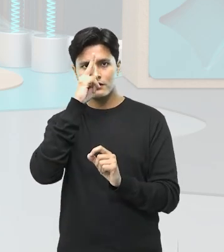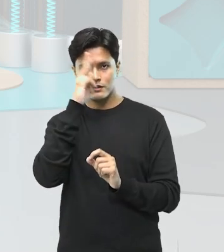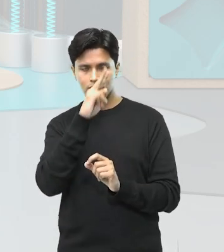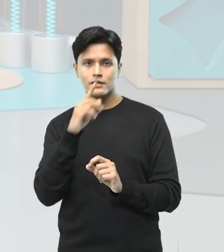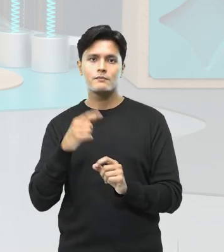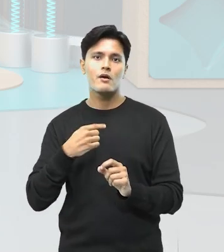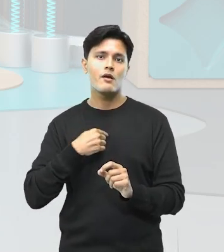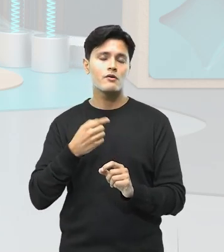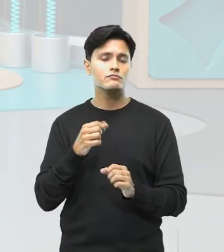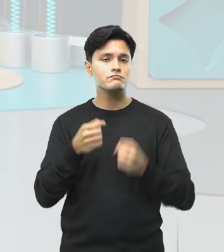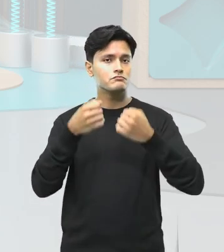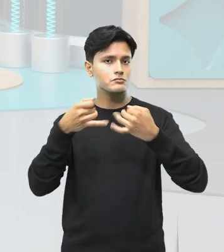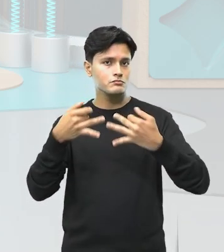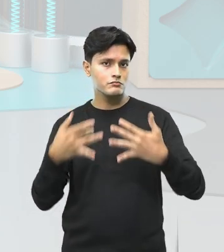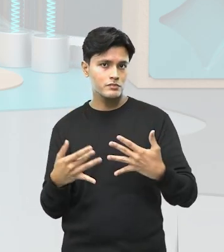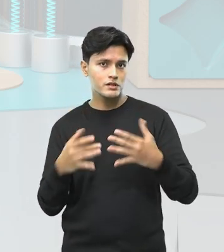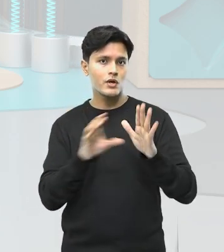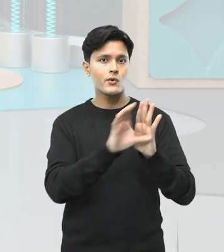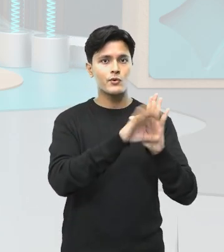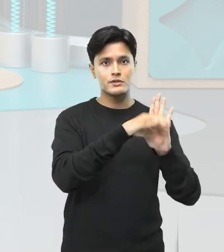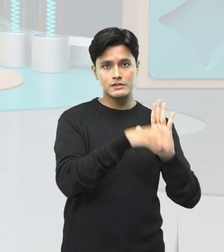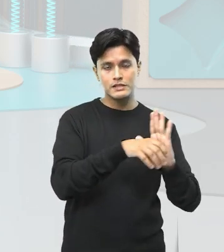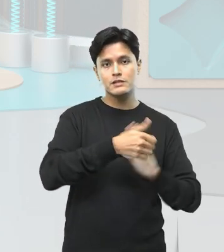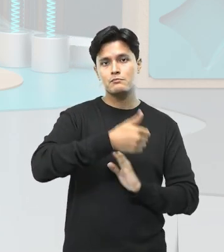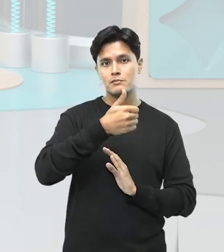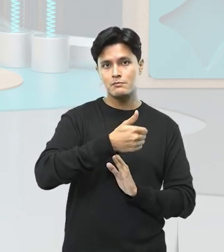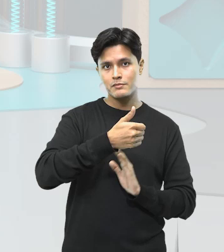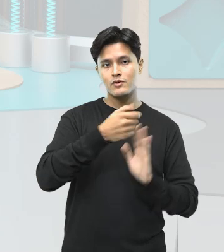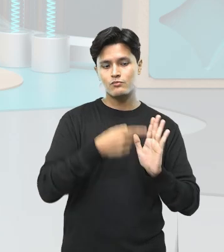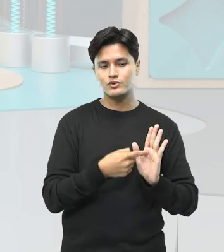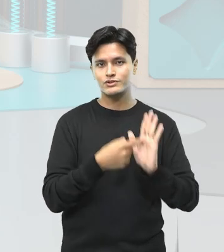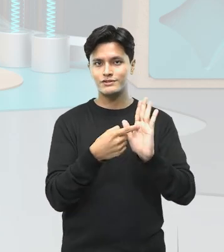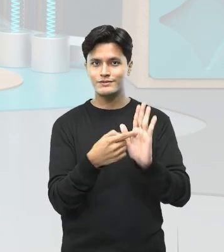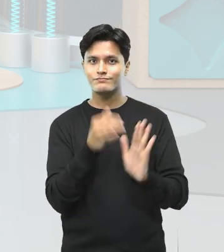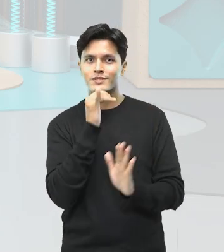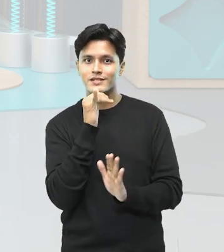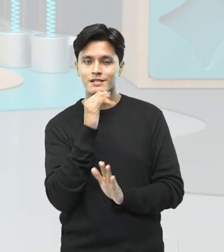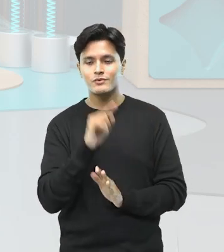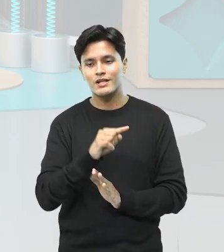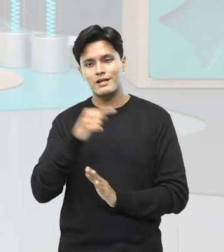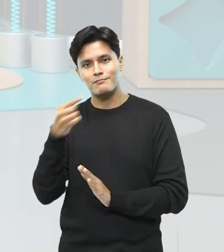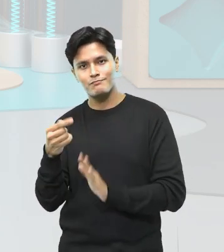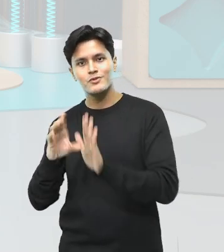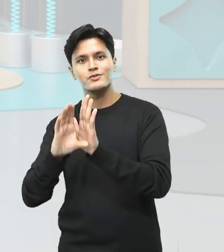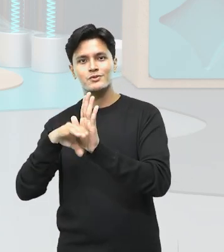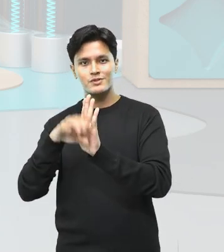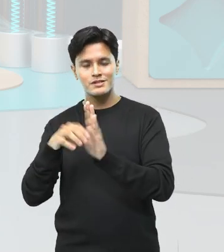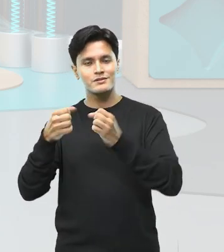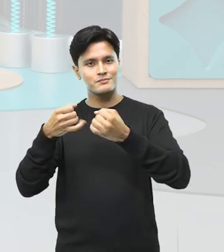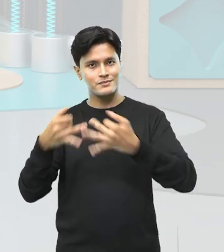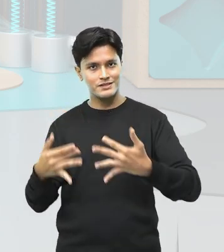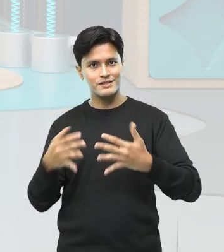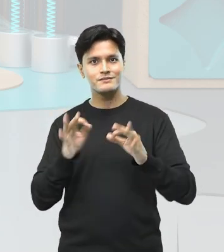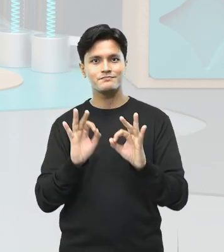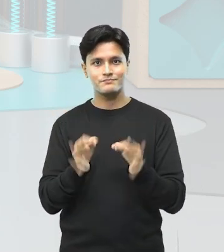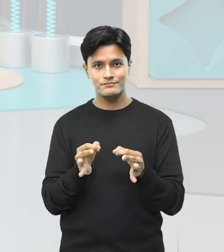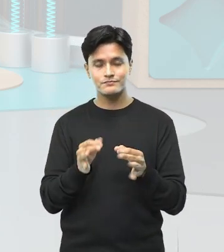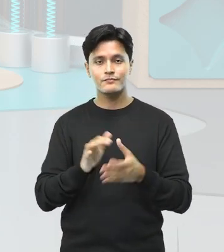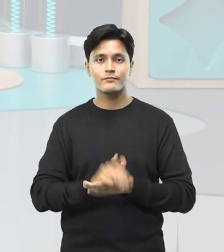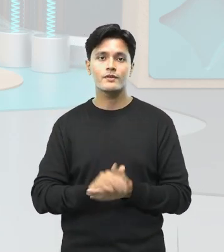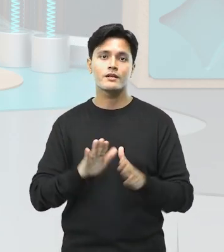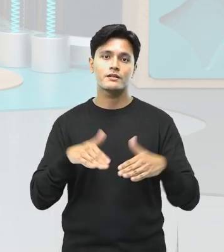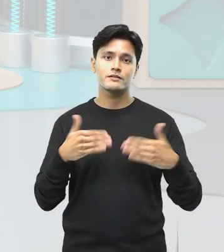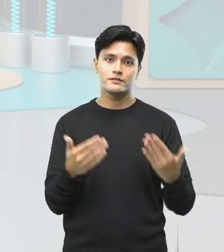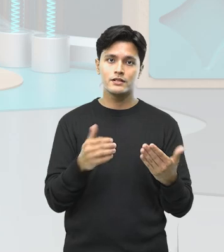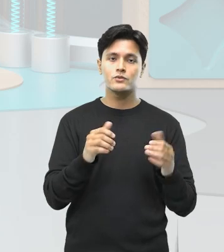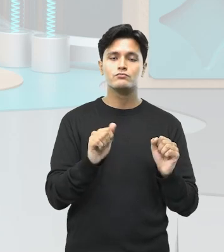esse conceito, mas de uma forma invertida. Primeiro trouxe os exemplos para depois trazer o conceito. Então, advérbio é a palavra que vai modificar o